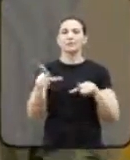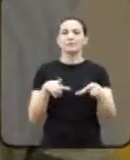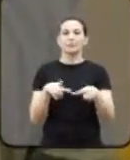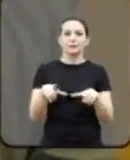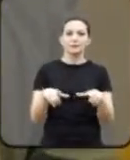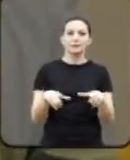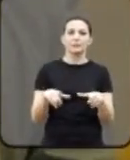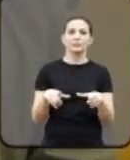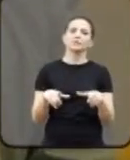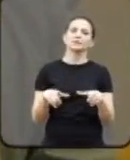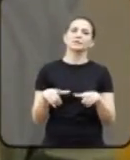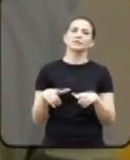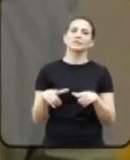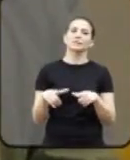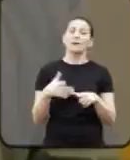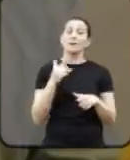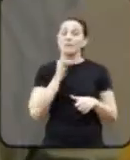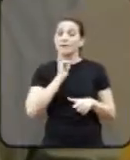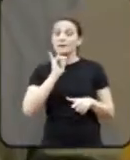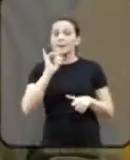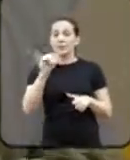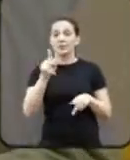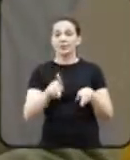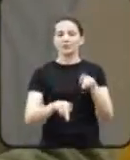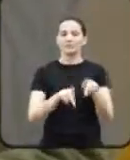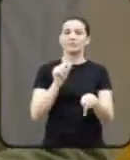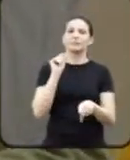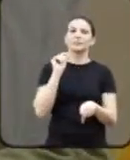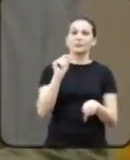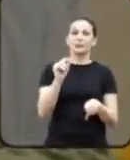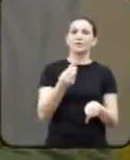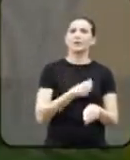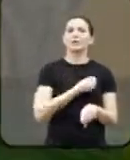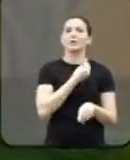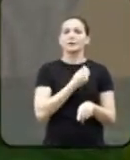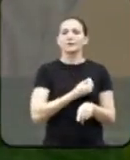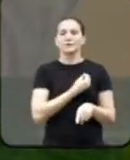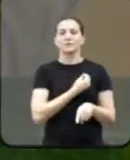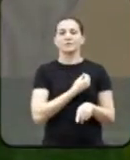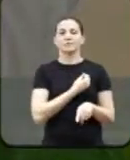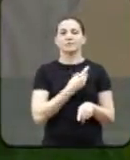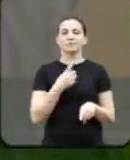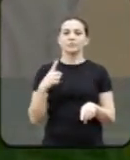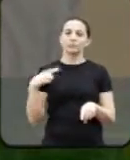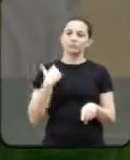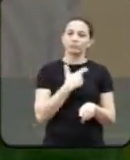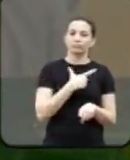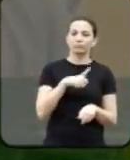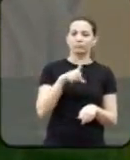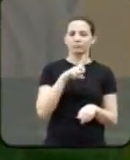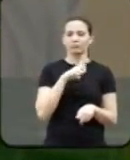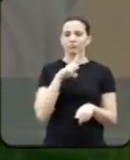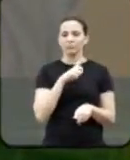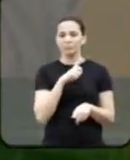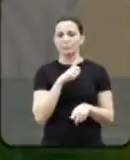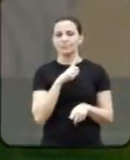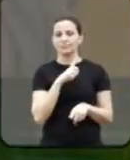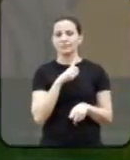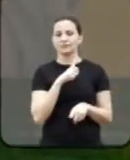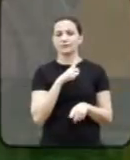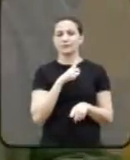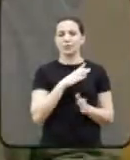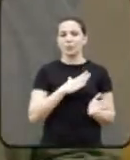uma vez, agradecer à TV Câmara e parabenizar pelo trabalho de vocês e dizer para a nossa população, mais uma vez,